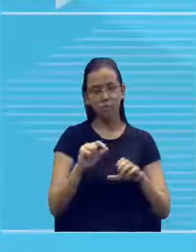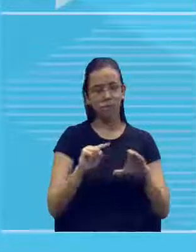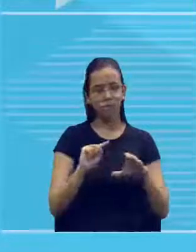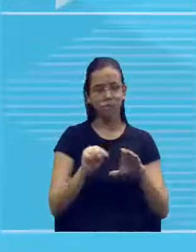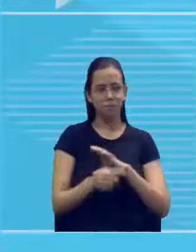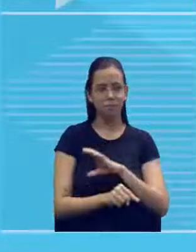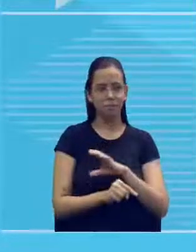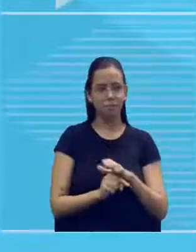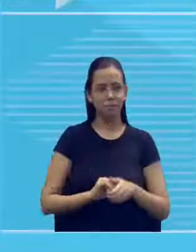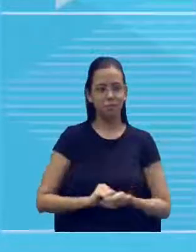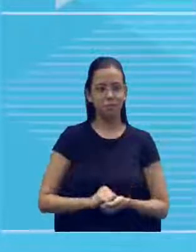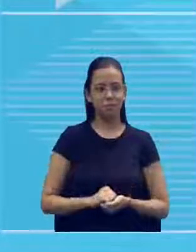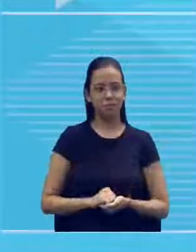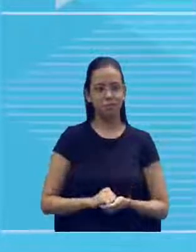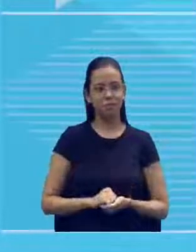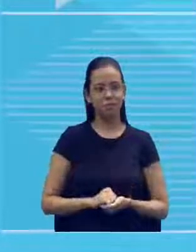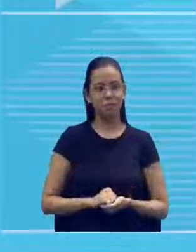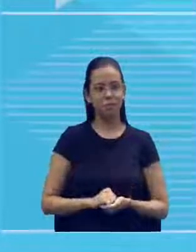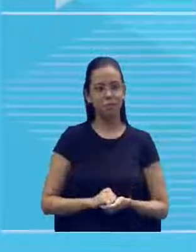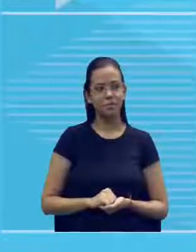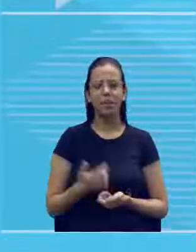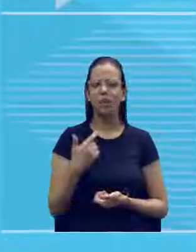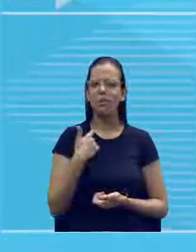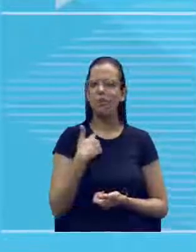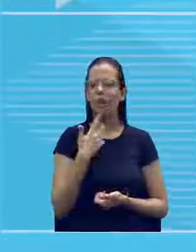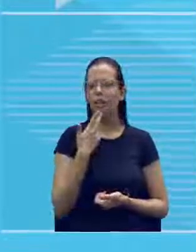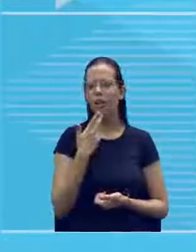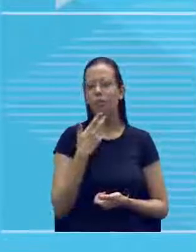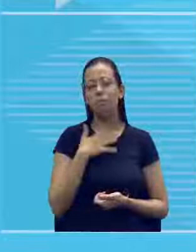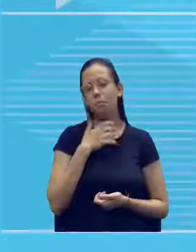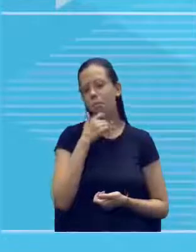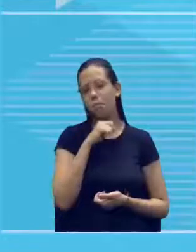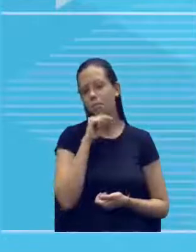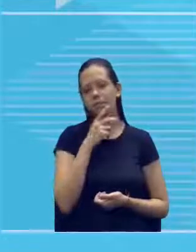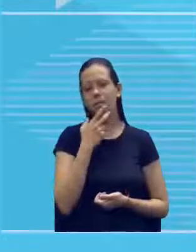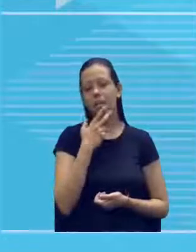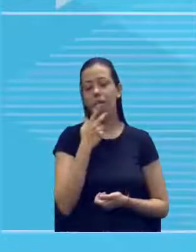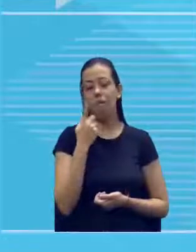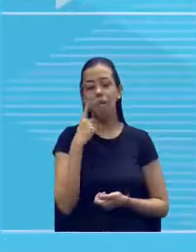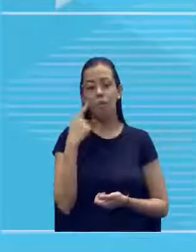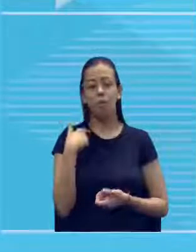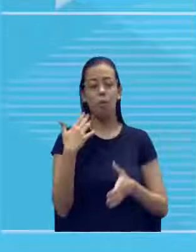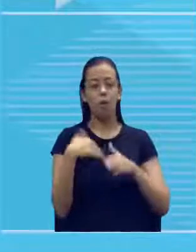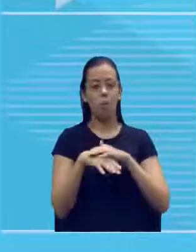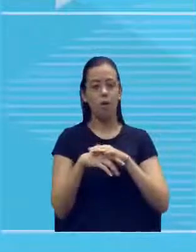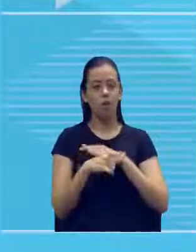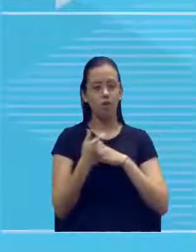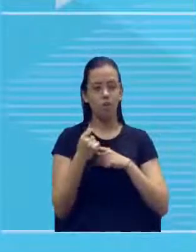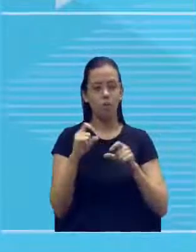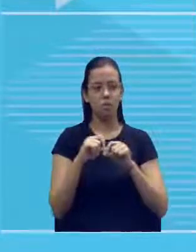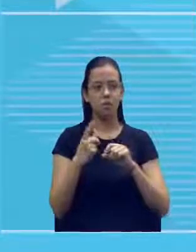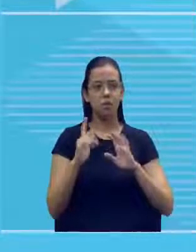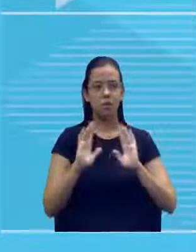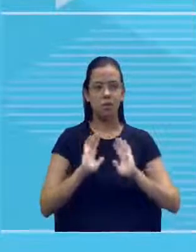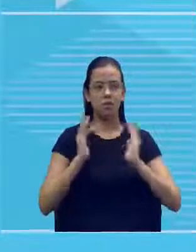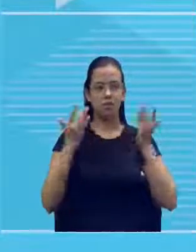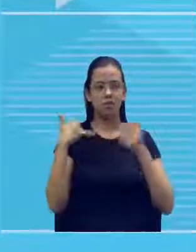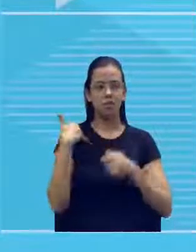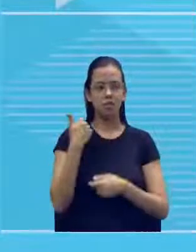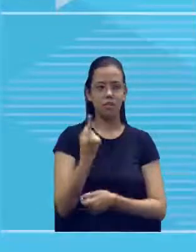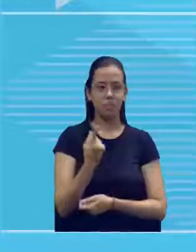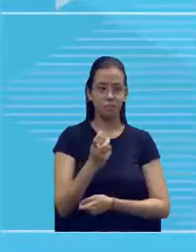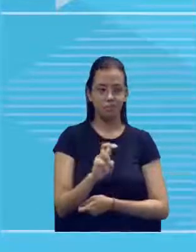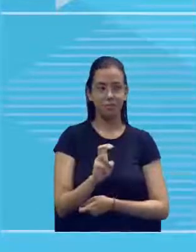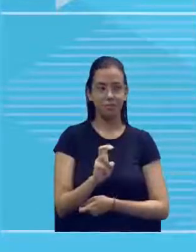Eu vi essa ostentação. Eu dizia: a mamãe, minha filha, eu vou juntar dinheiro para fazer a sua festa de 15